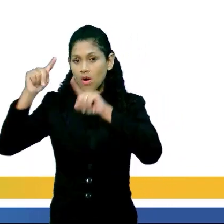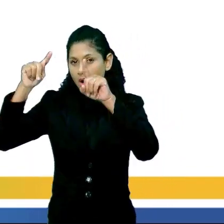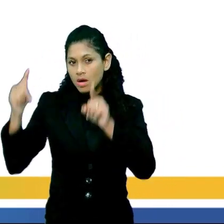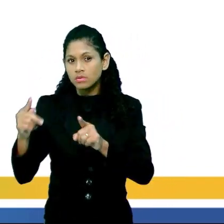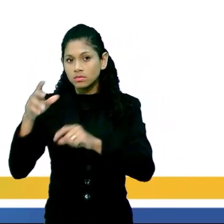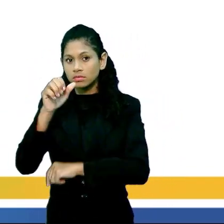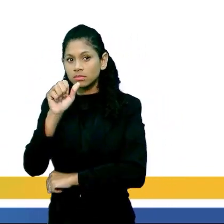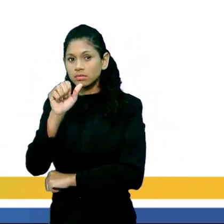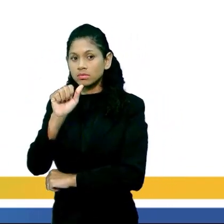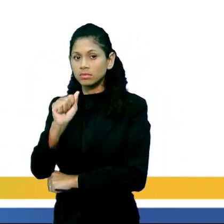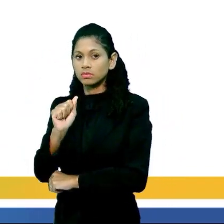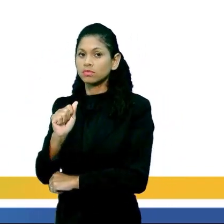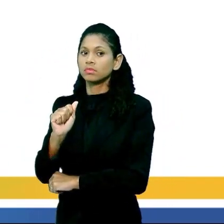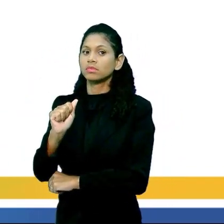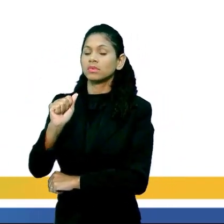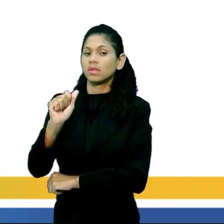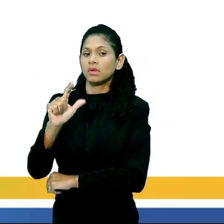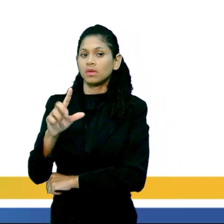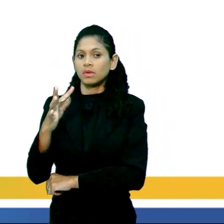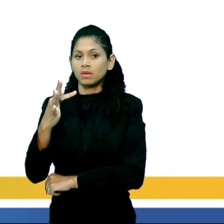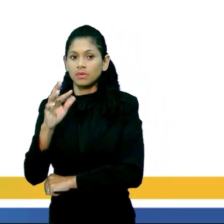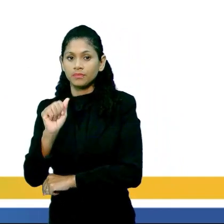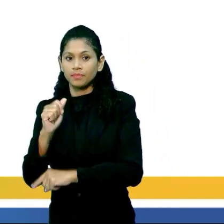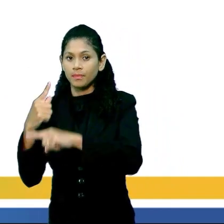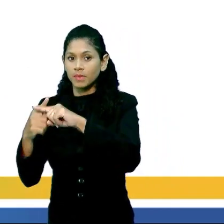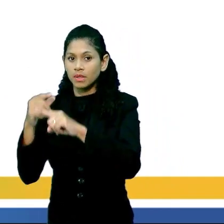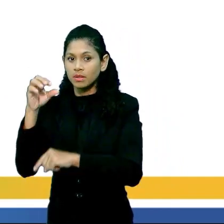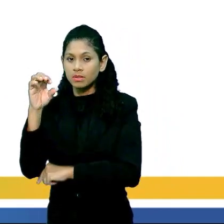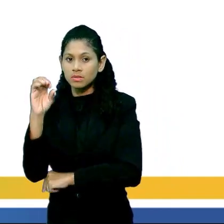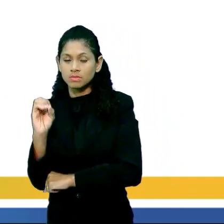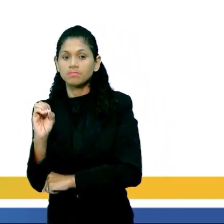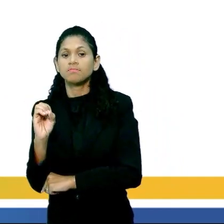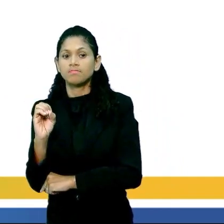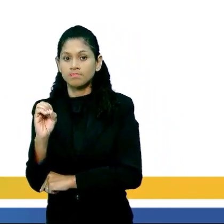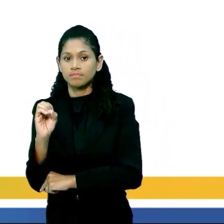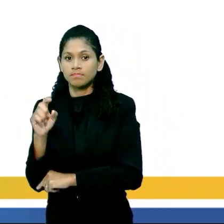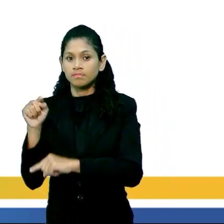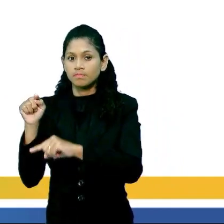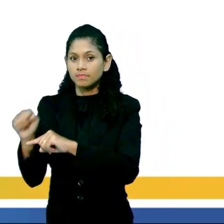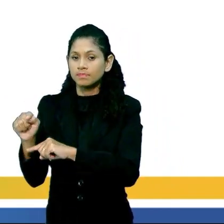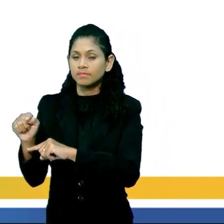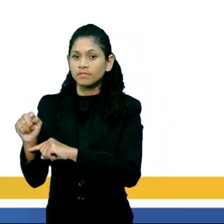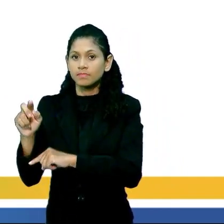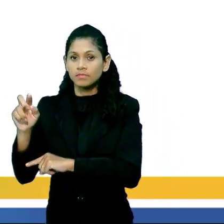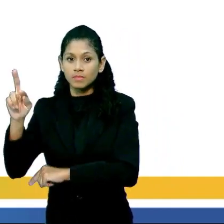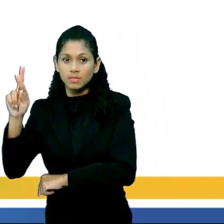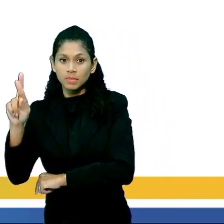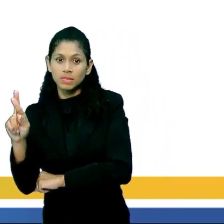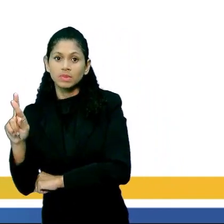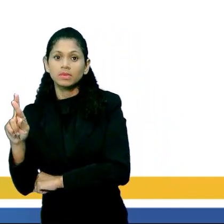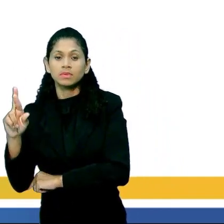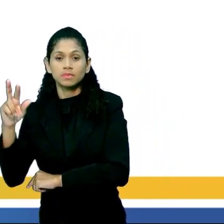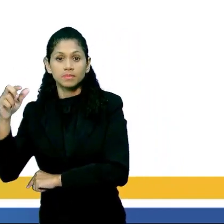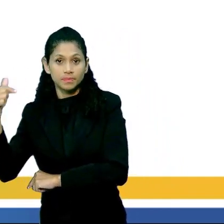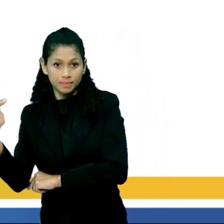R2. Então, aí nós vamos ter, ó, alfa vezes o R1, que é igual a alfa vezes o R2